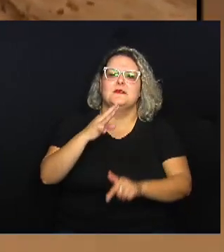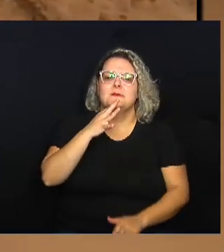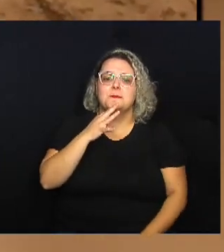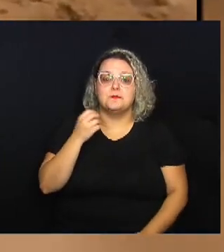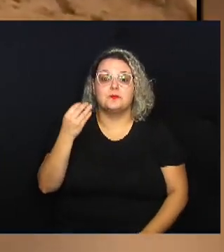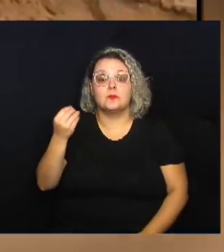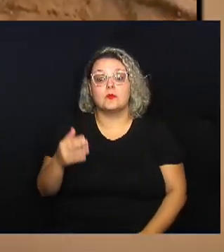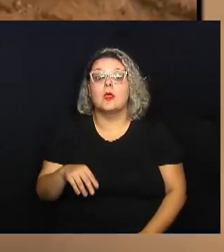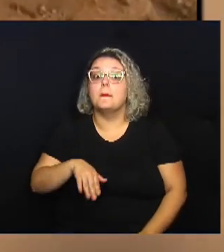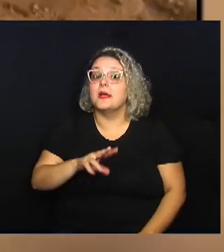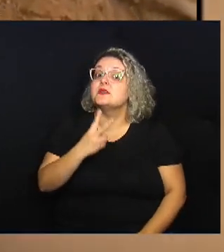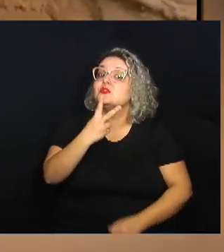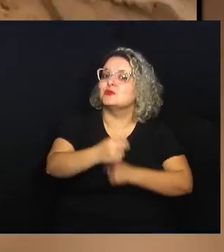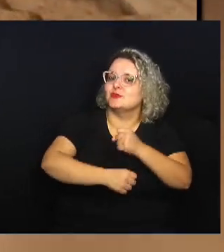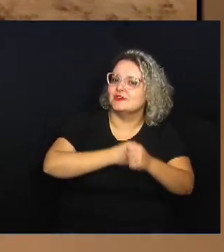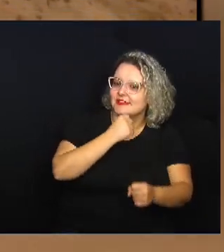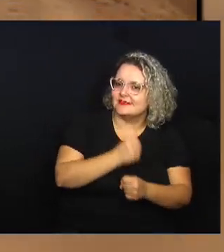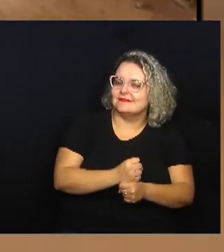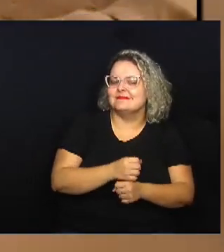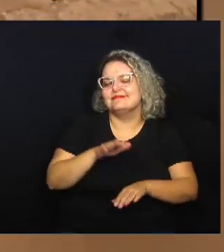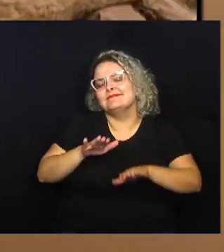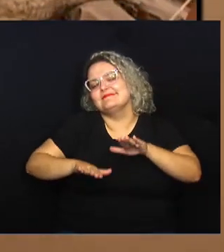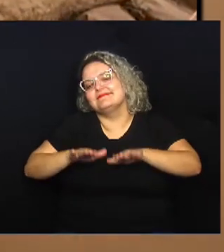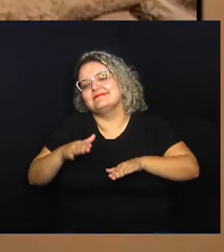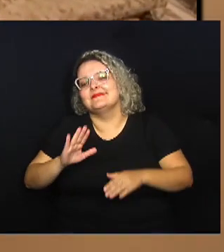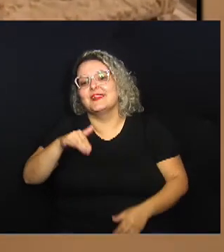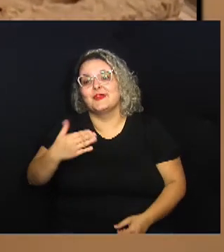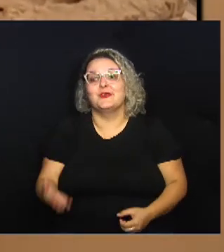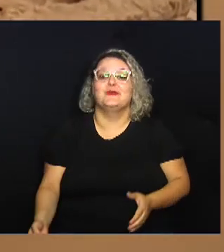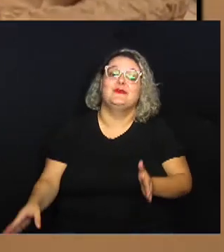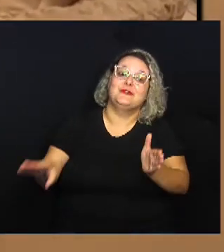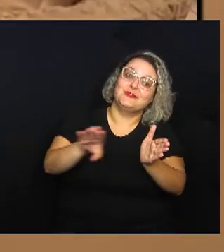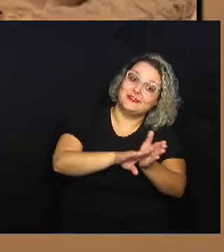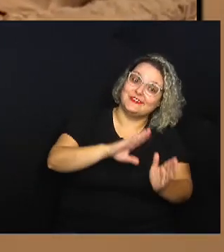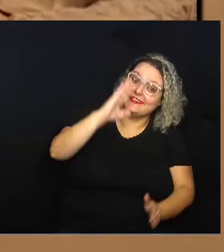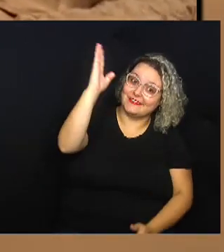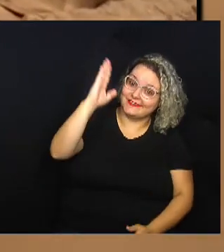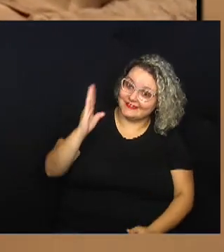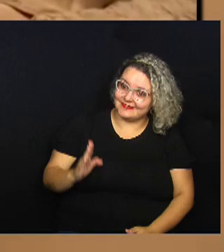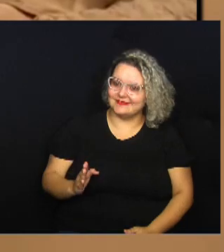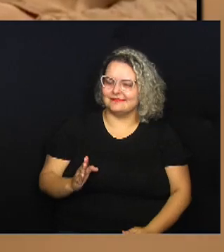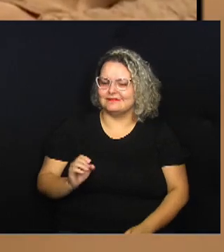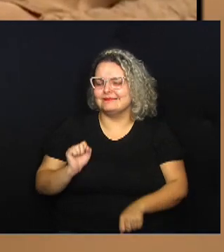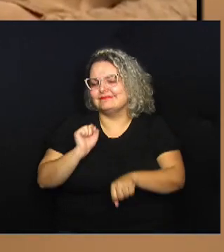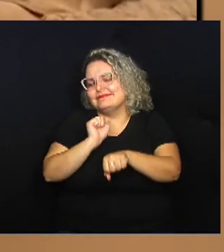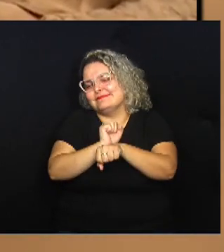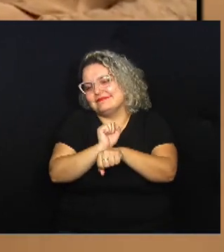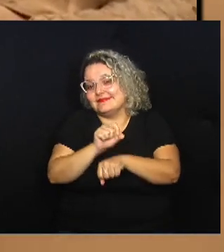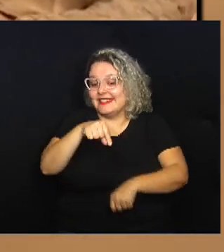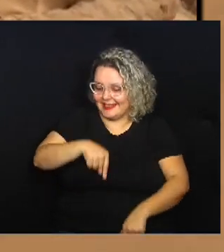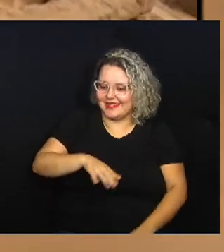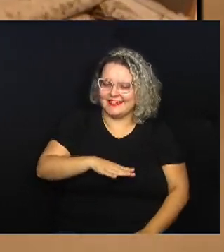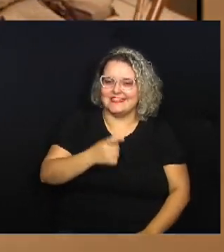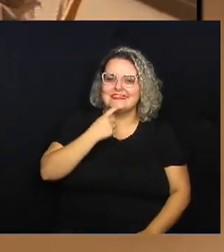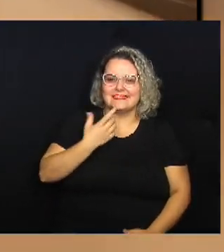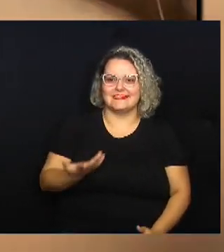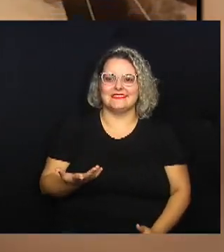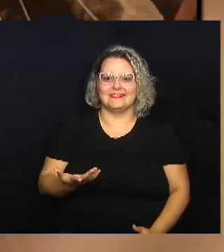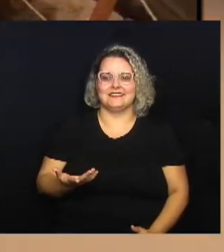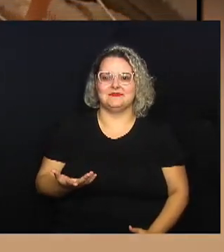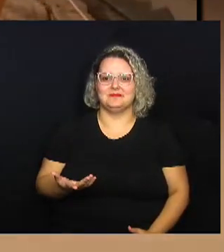durar mais dois anos e quem sabe quando chegarem ao Brasil não uma paradinha em Campinas